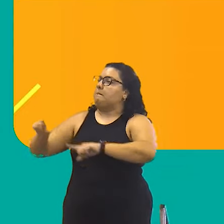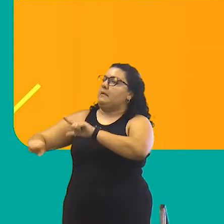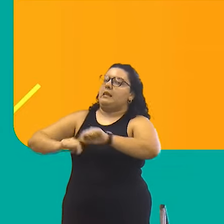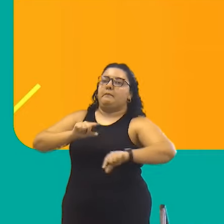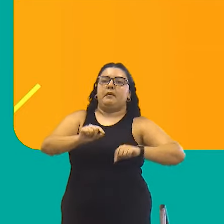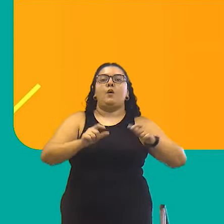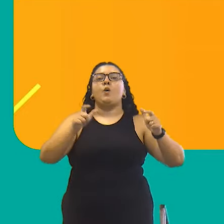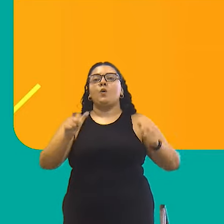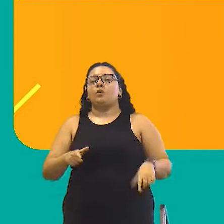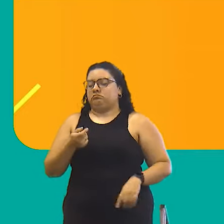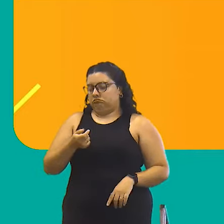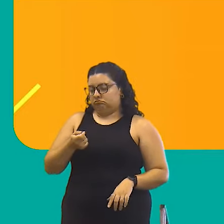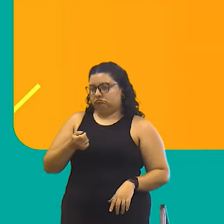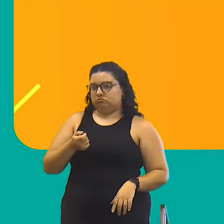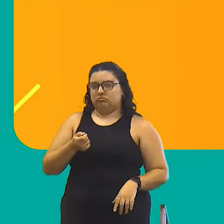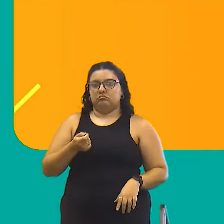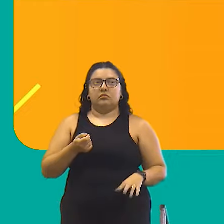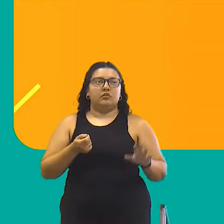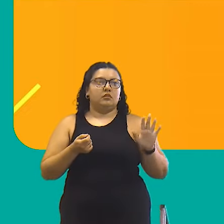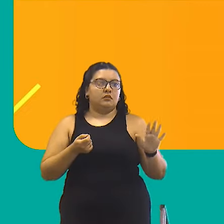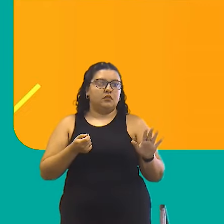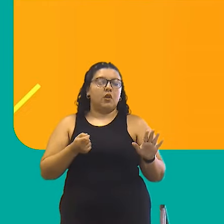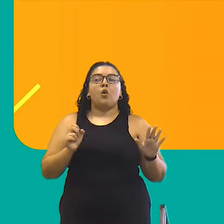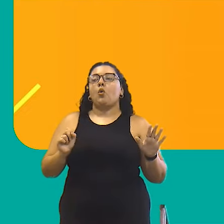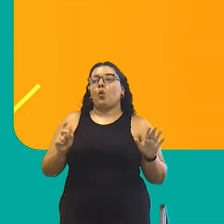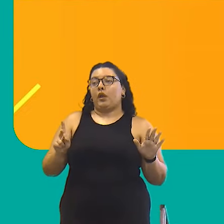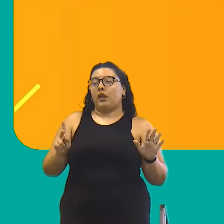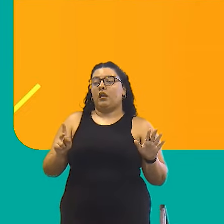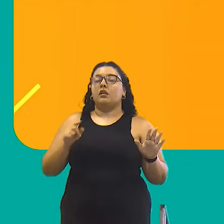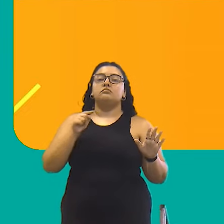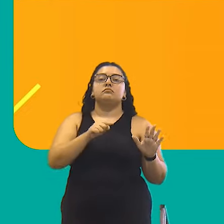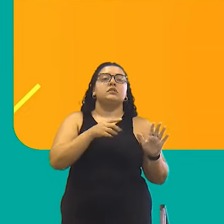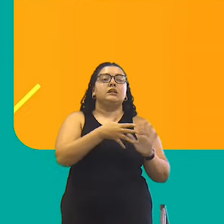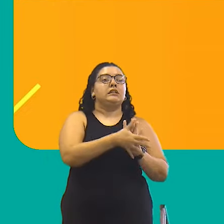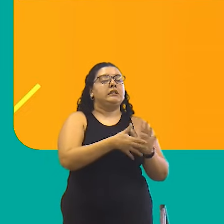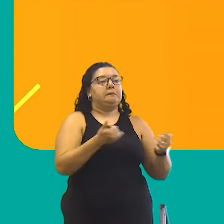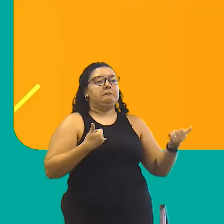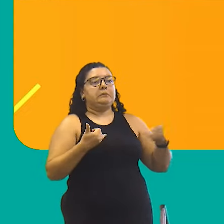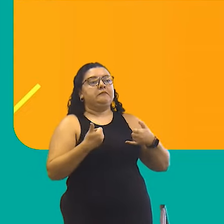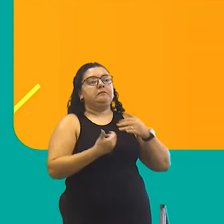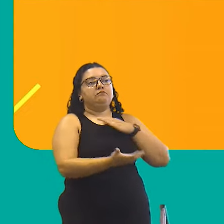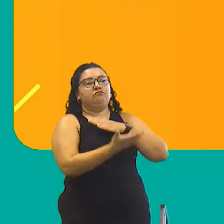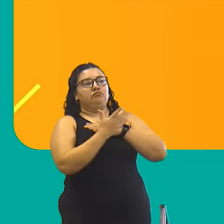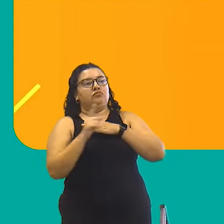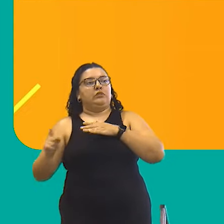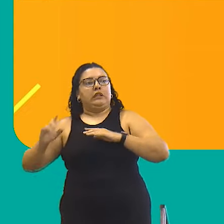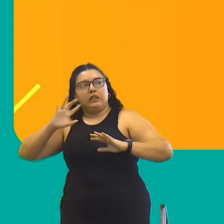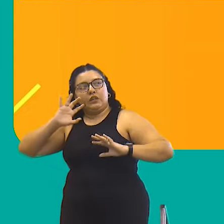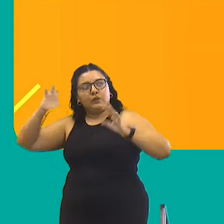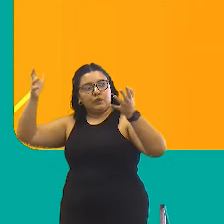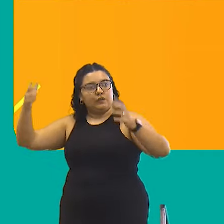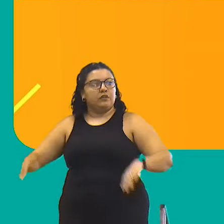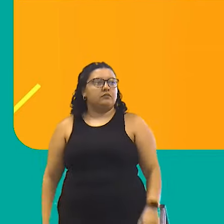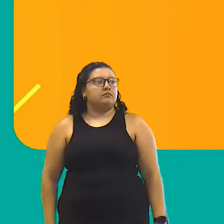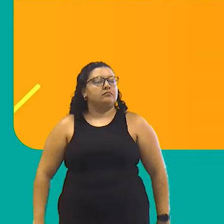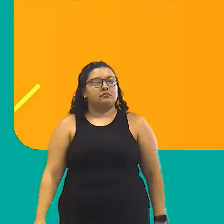no controle remoto, eu chego e falo, tá, e o que essa questão vai me dizer que vai me ajudar a saber